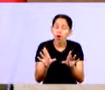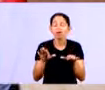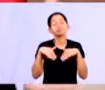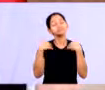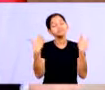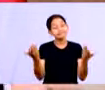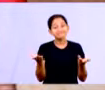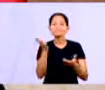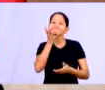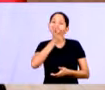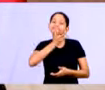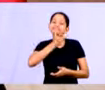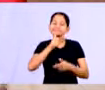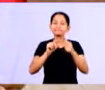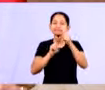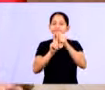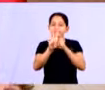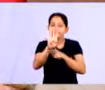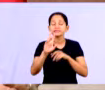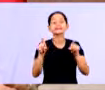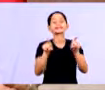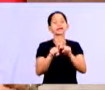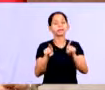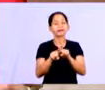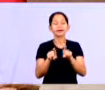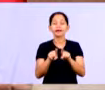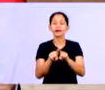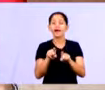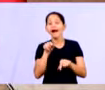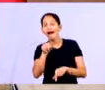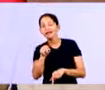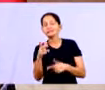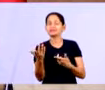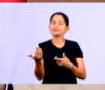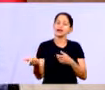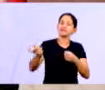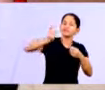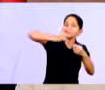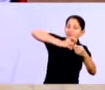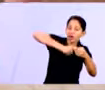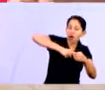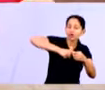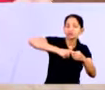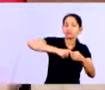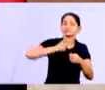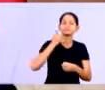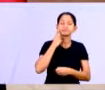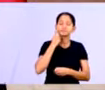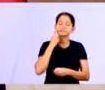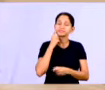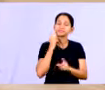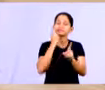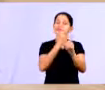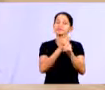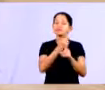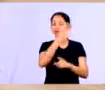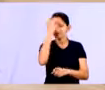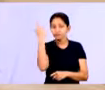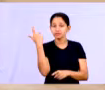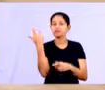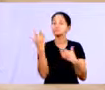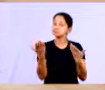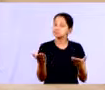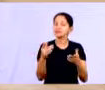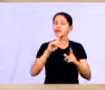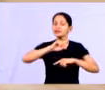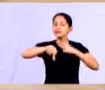a demora que vem para esse produto chegar até a sua mão e para você chegar até o cliente. E depois você tem um cálculo